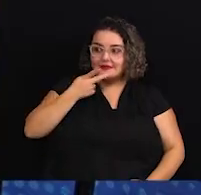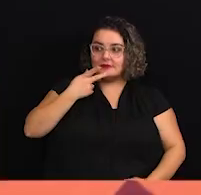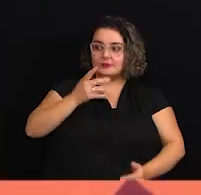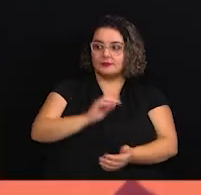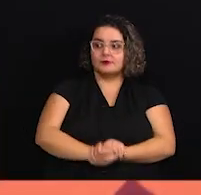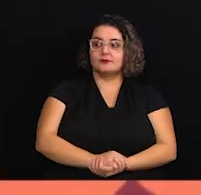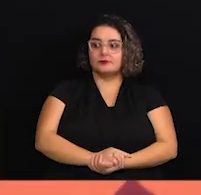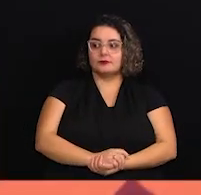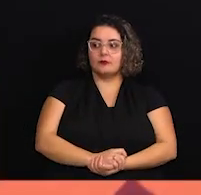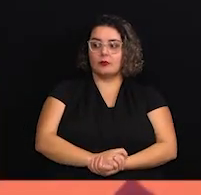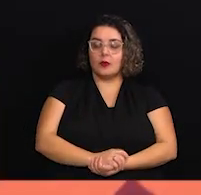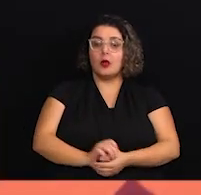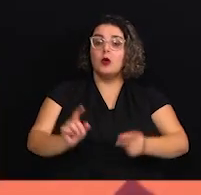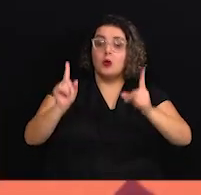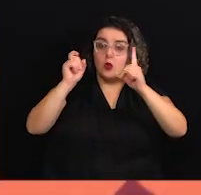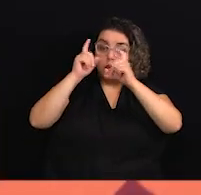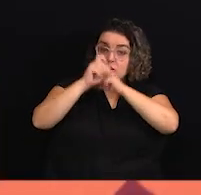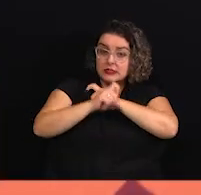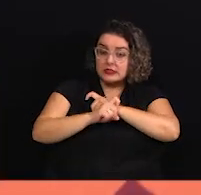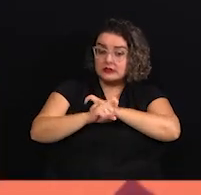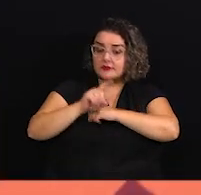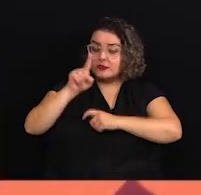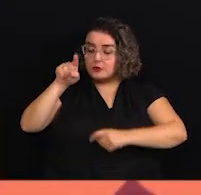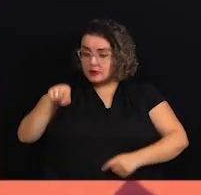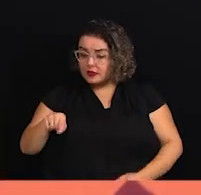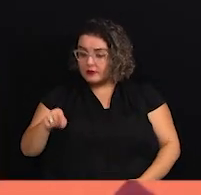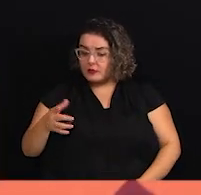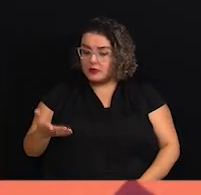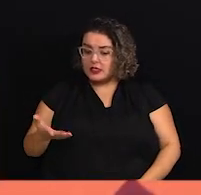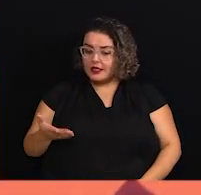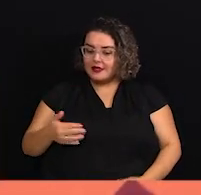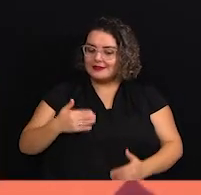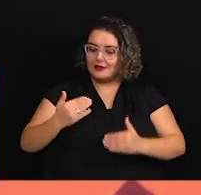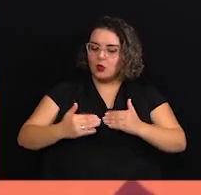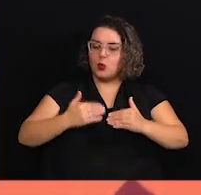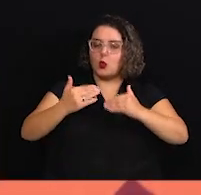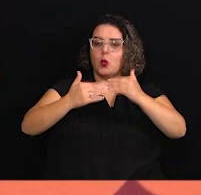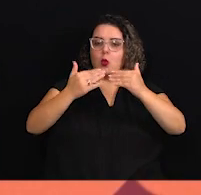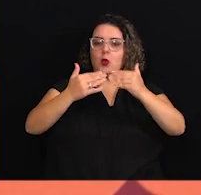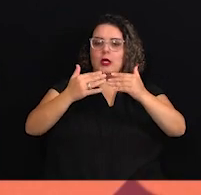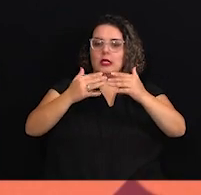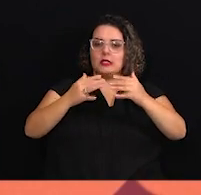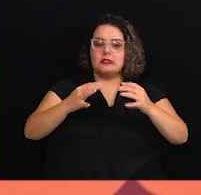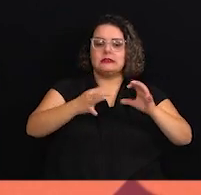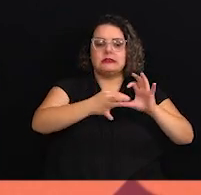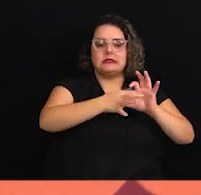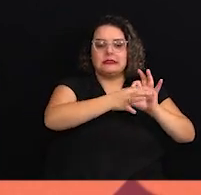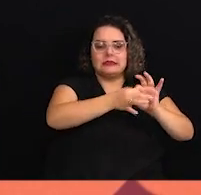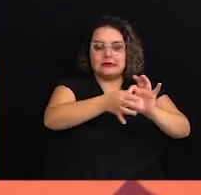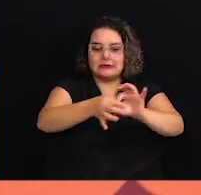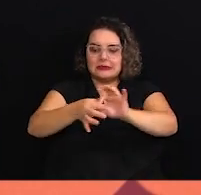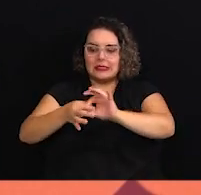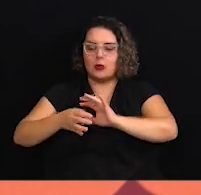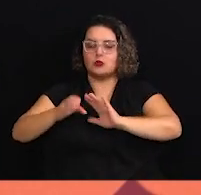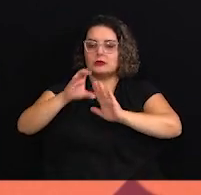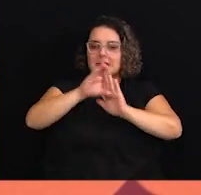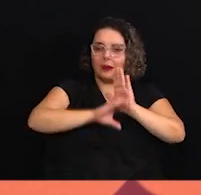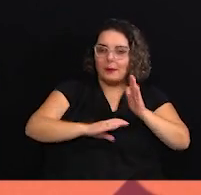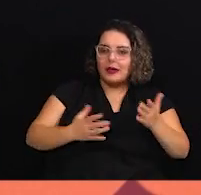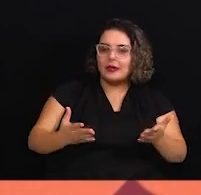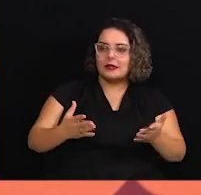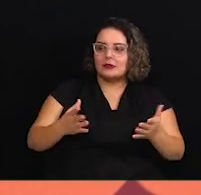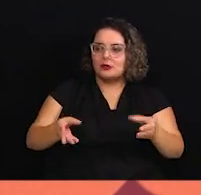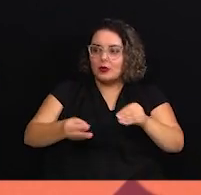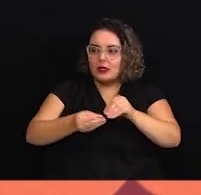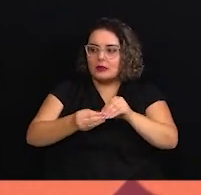trazer. Então, o desafio para você foi essa construção de amarrar os capítulos, né?